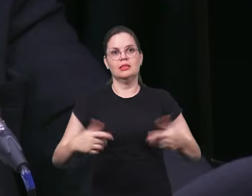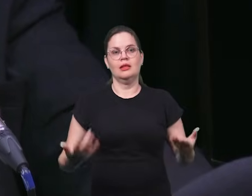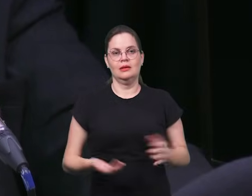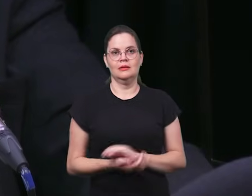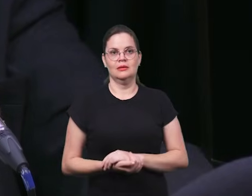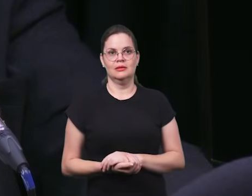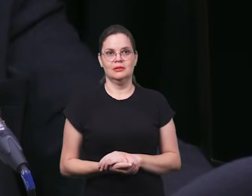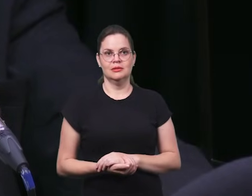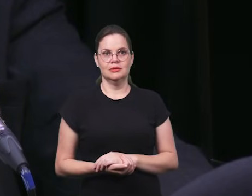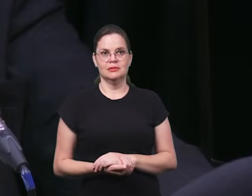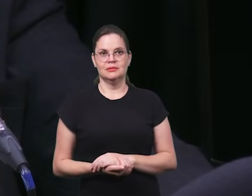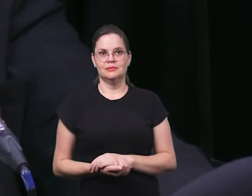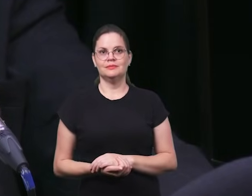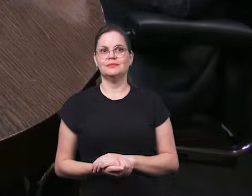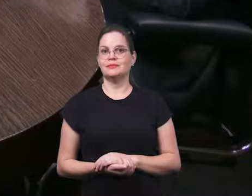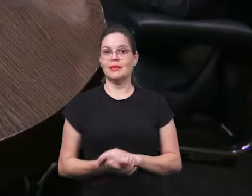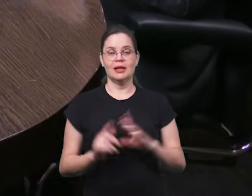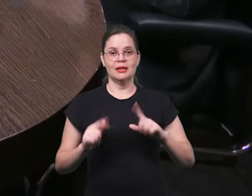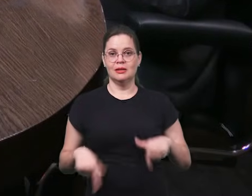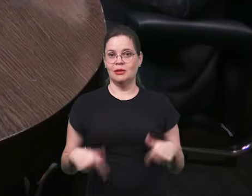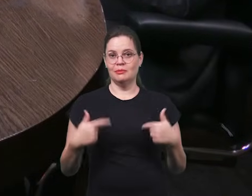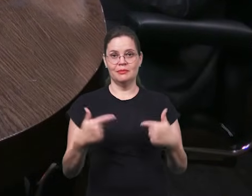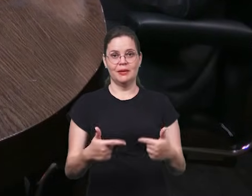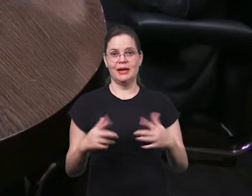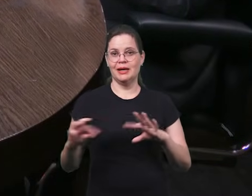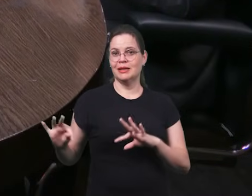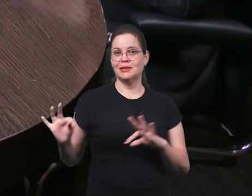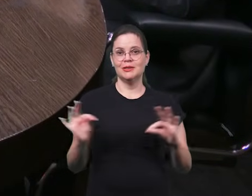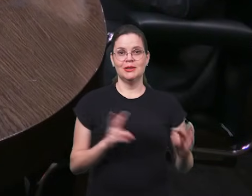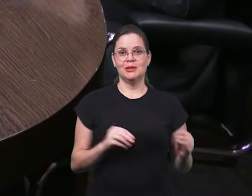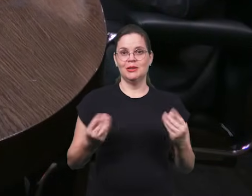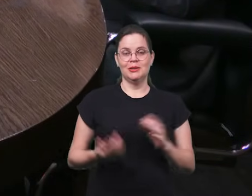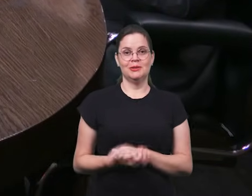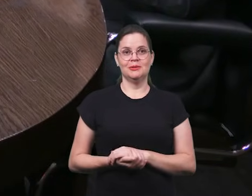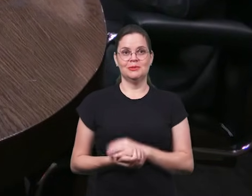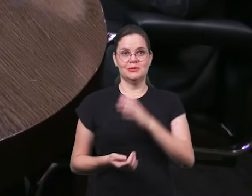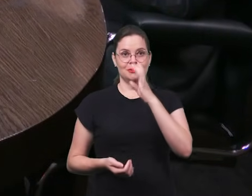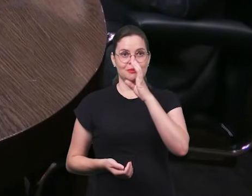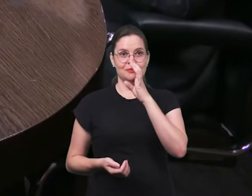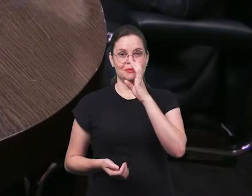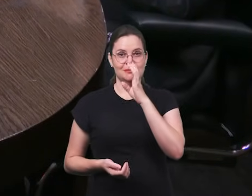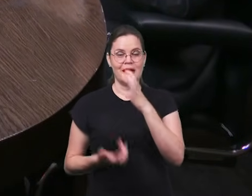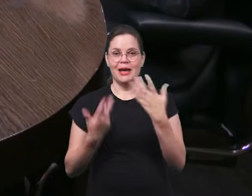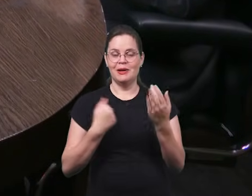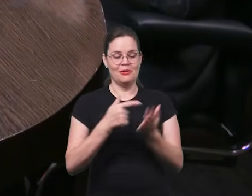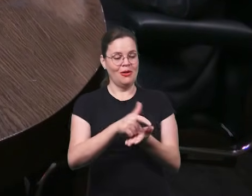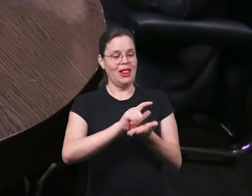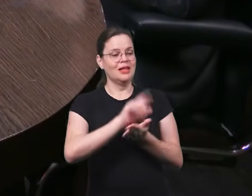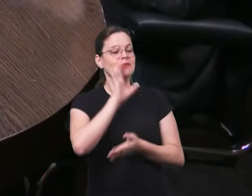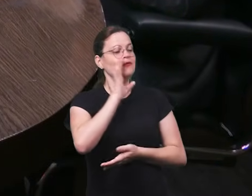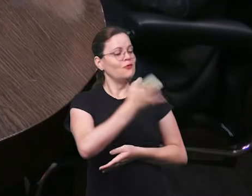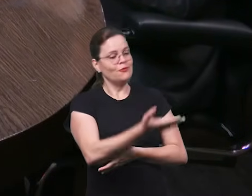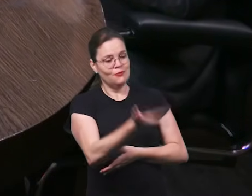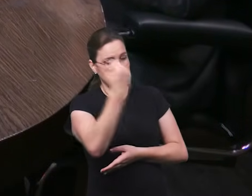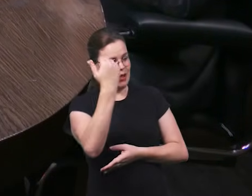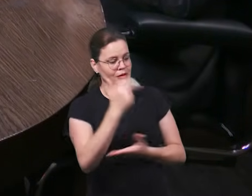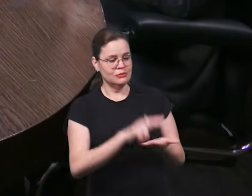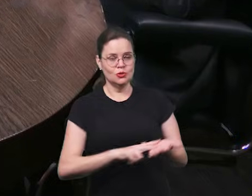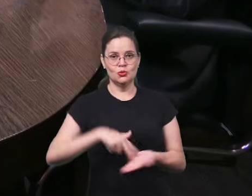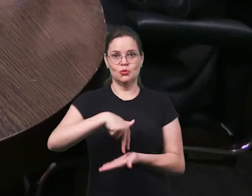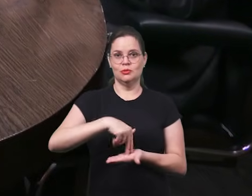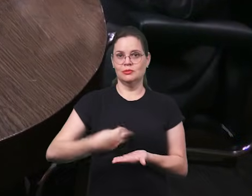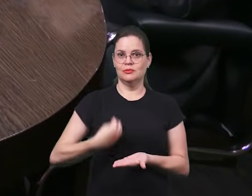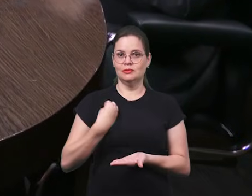Porque Supera a segunda lei da termodinâmica. Venha para fora, Lázaro. E assim vai. Então,